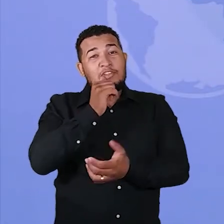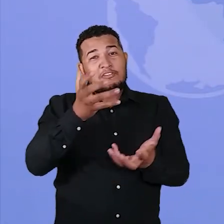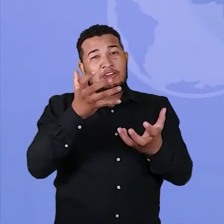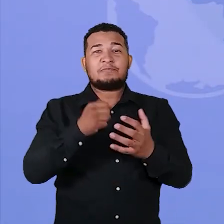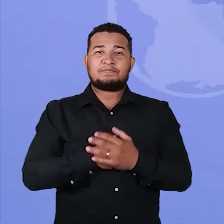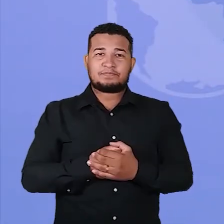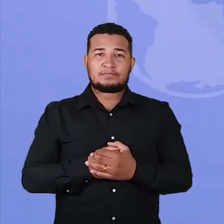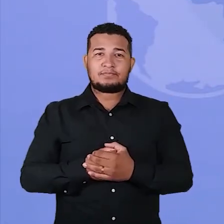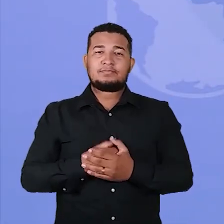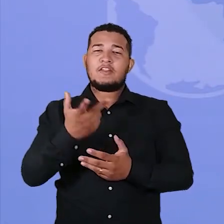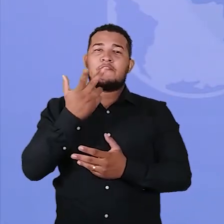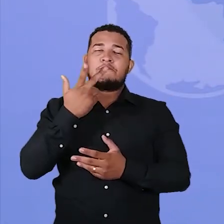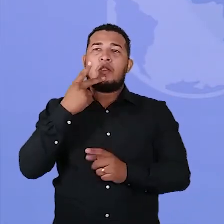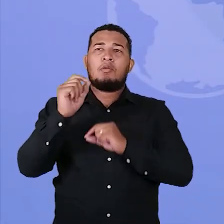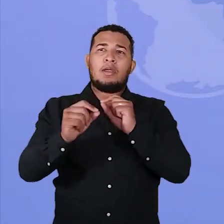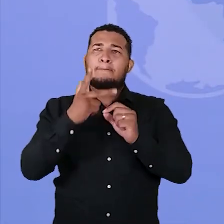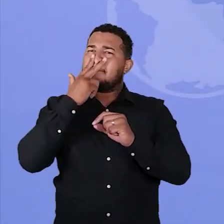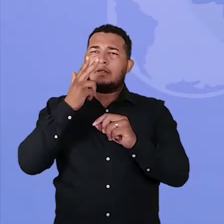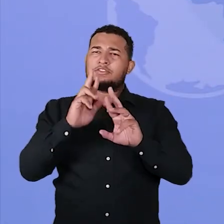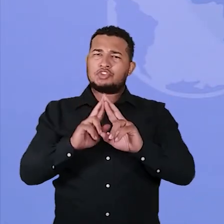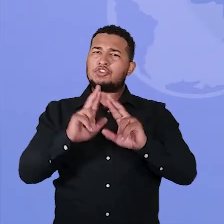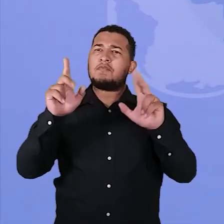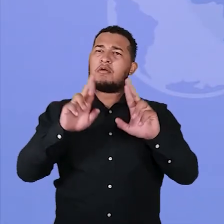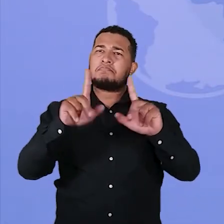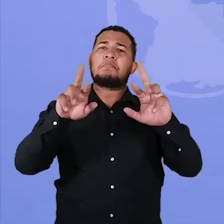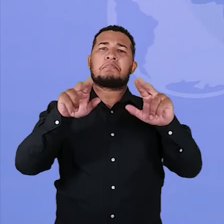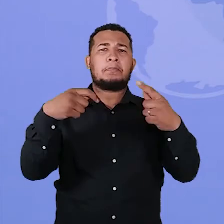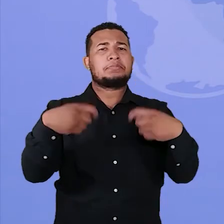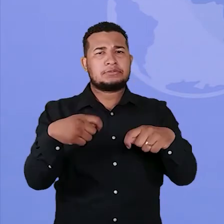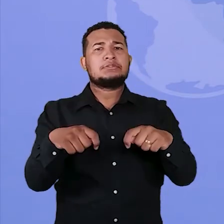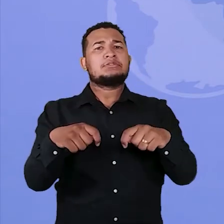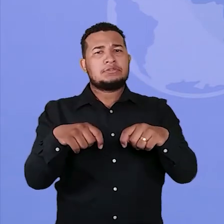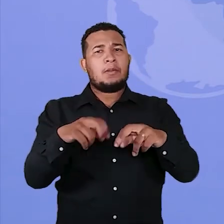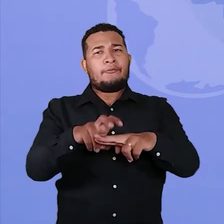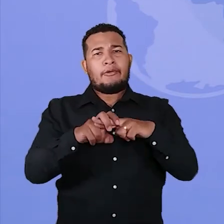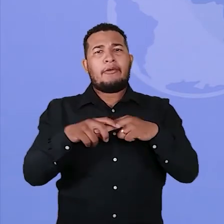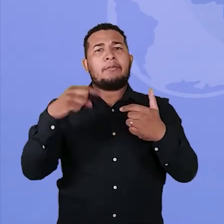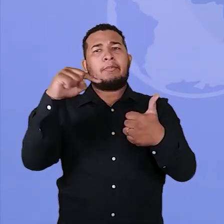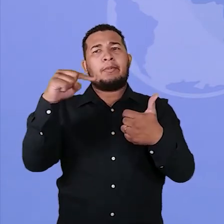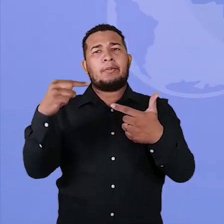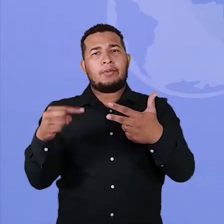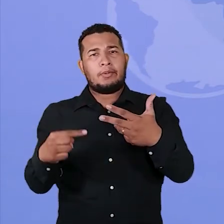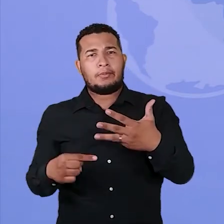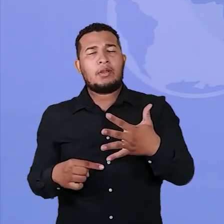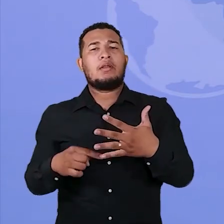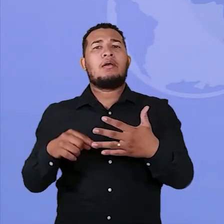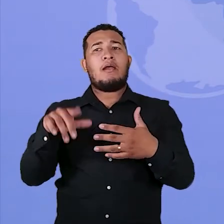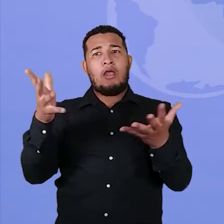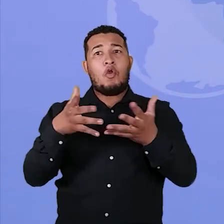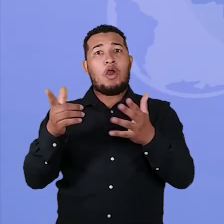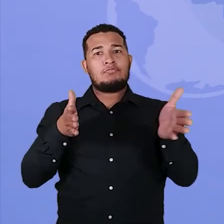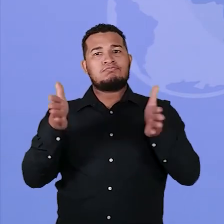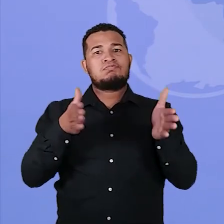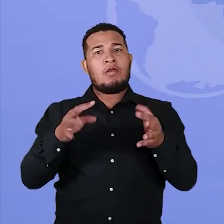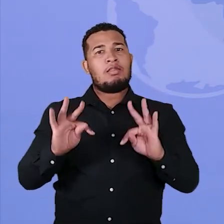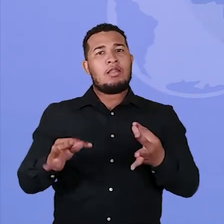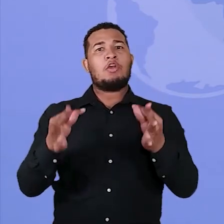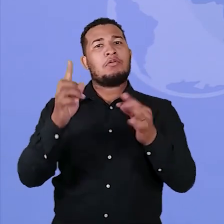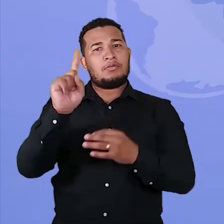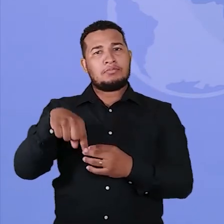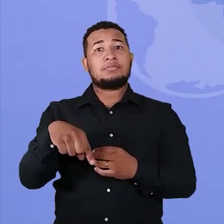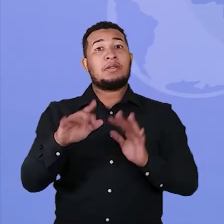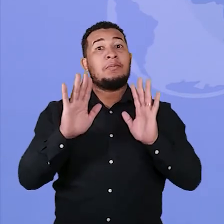personagem queria. Ela fala que eles precisam ser diferentes, aquela coisa toda, porque a era agora é uma